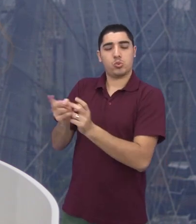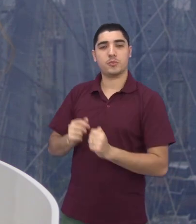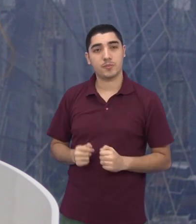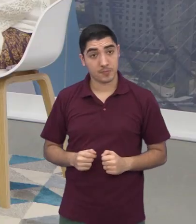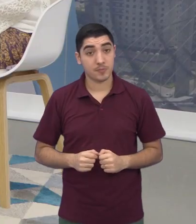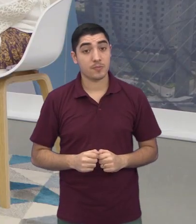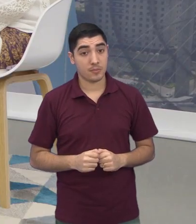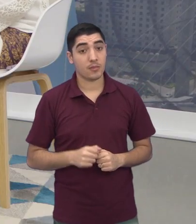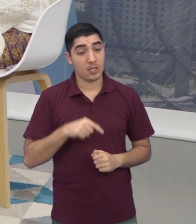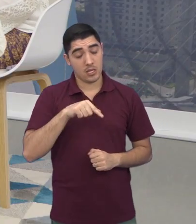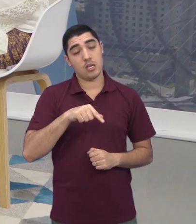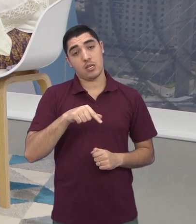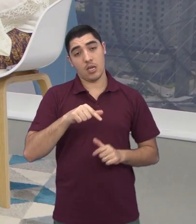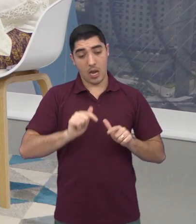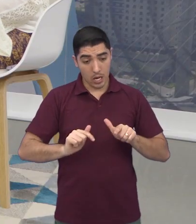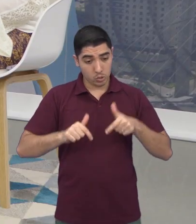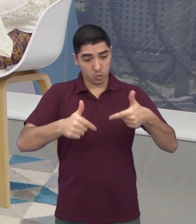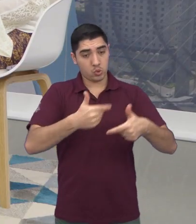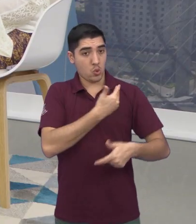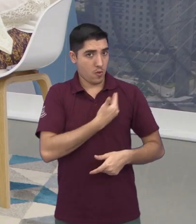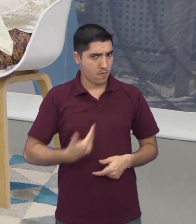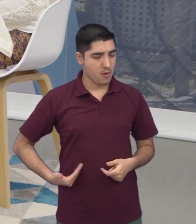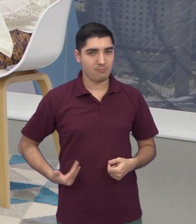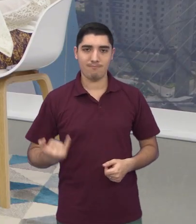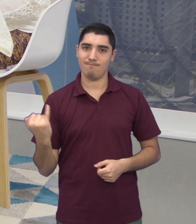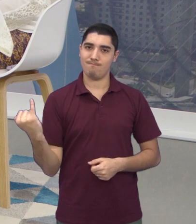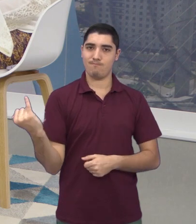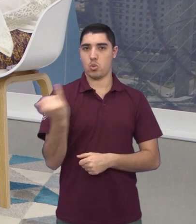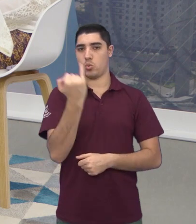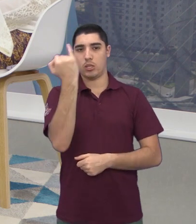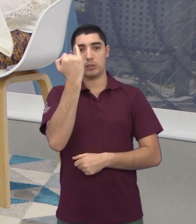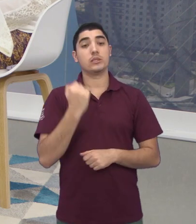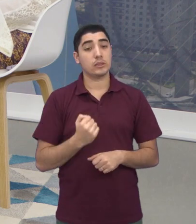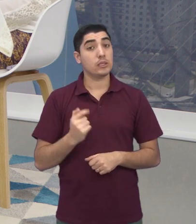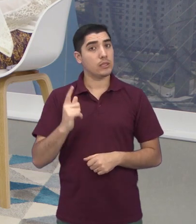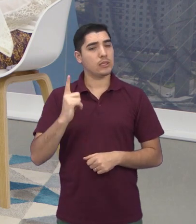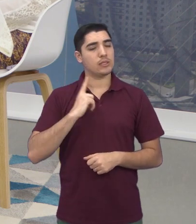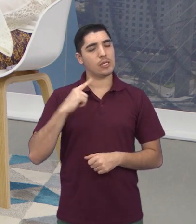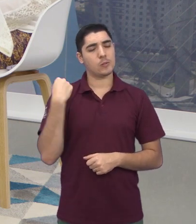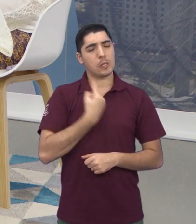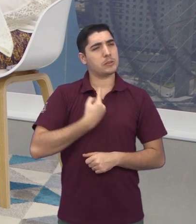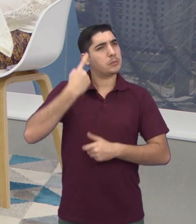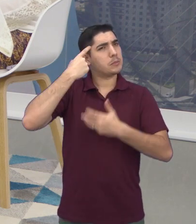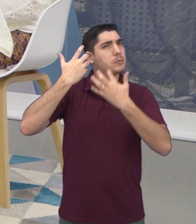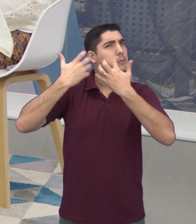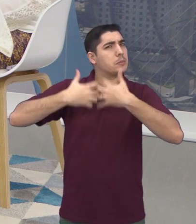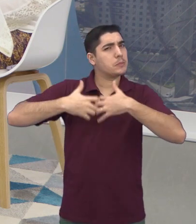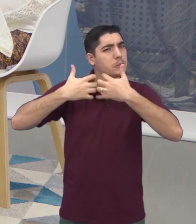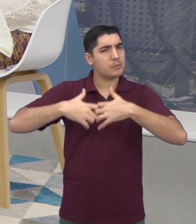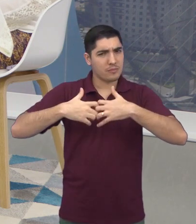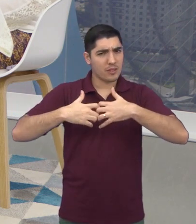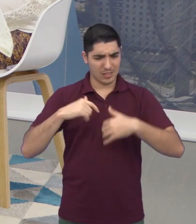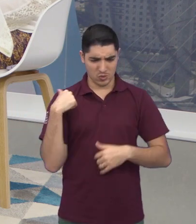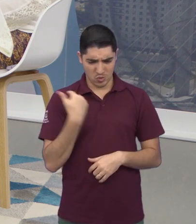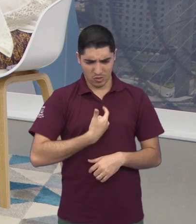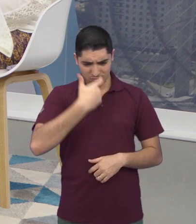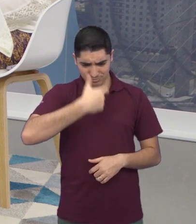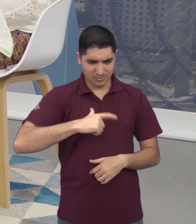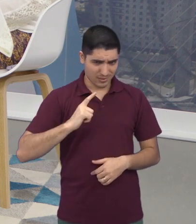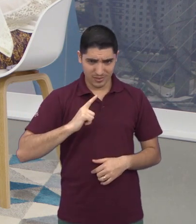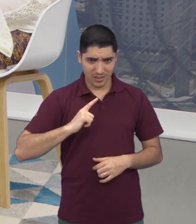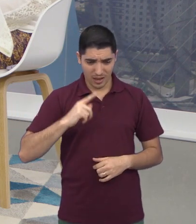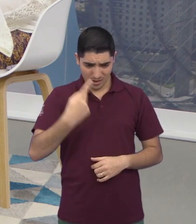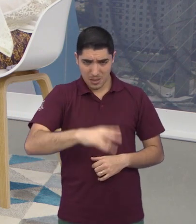políticas públicas, elas são fundamentais, né? E a pergunta que não quer calar: estamos preparados? Ainda não estamos preparados,